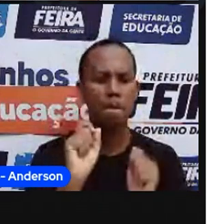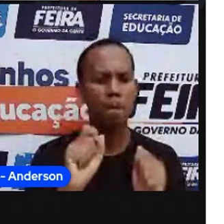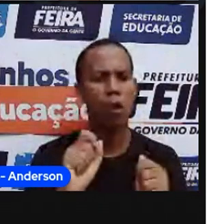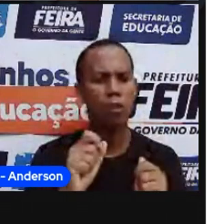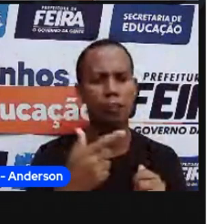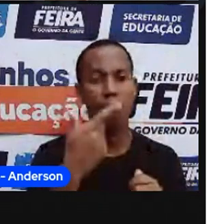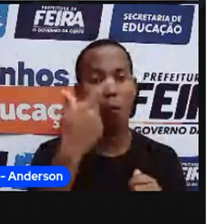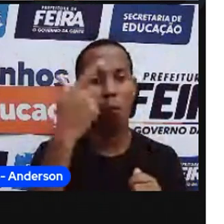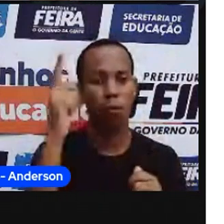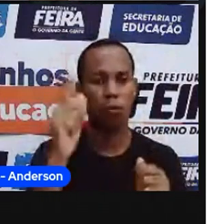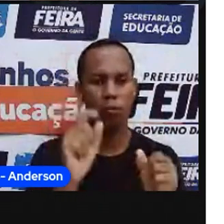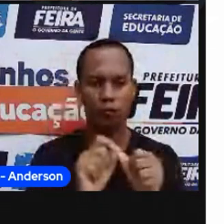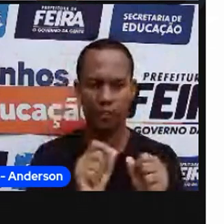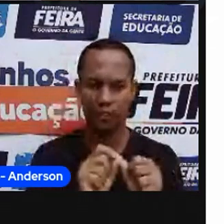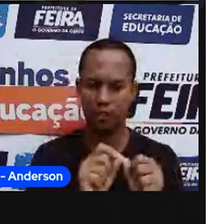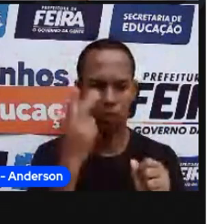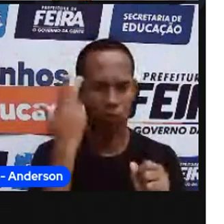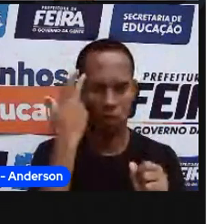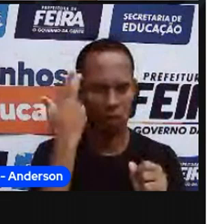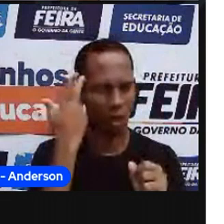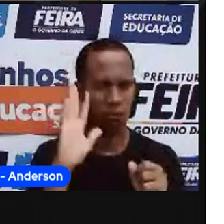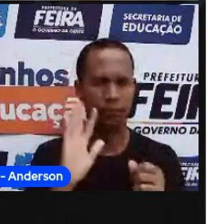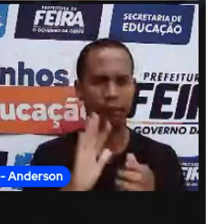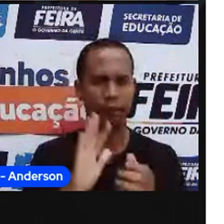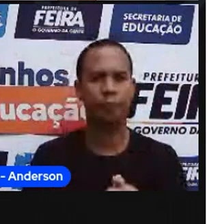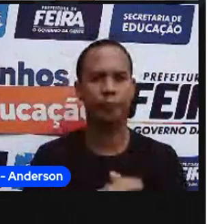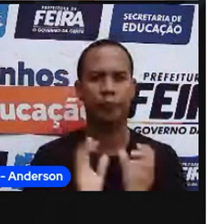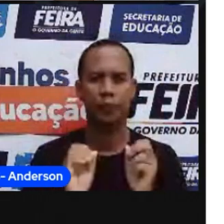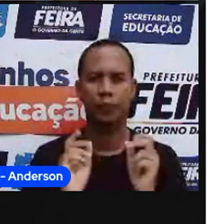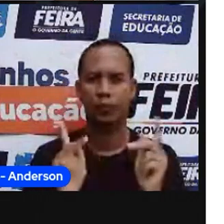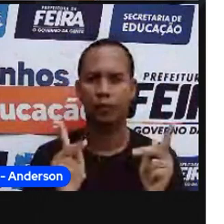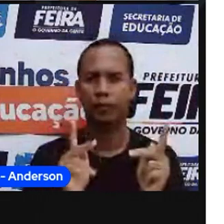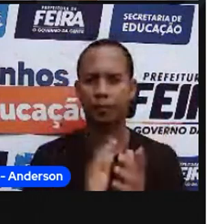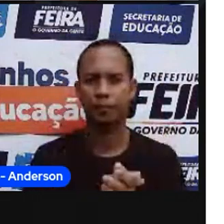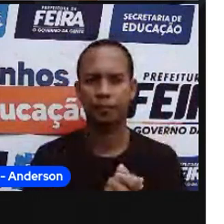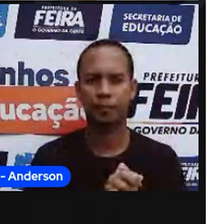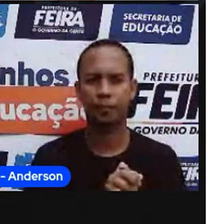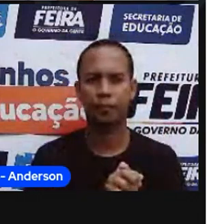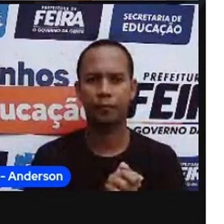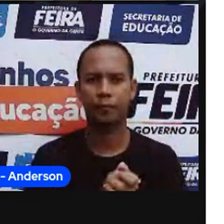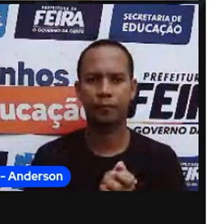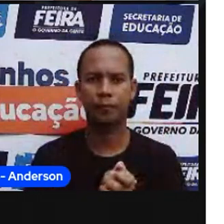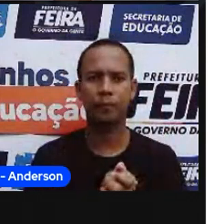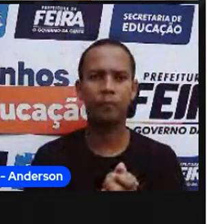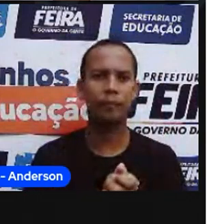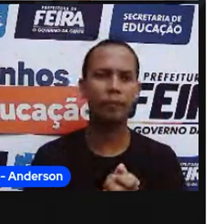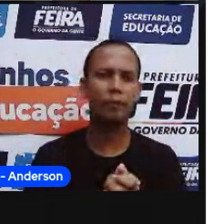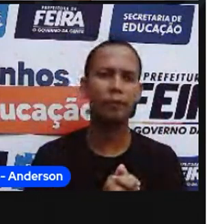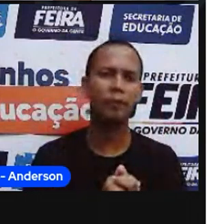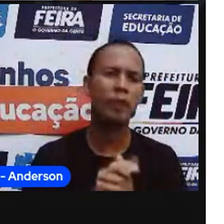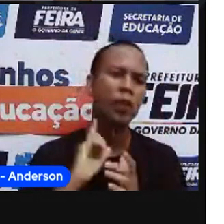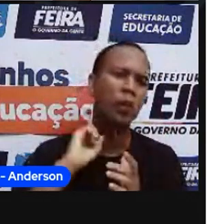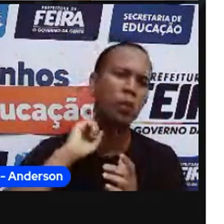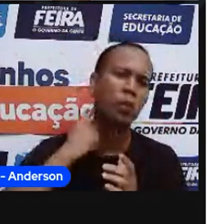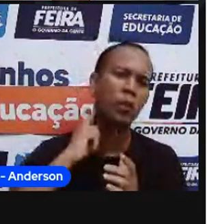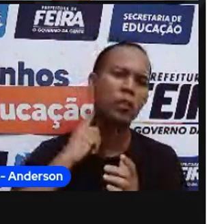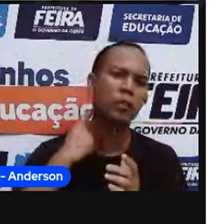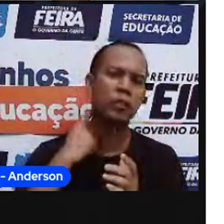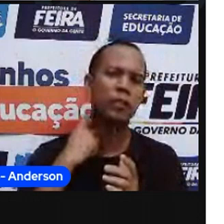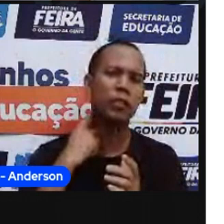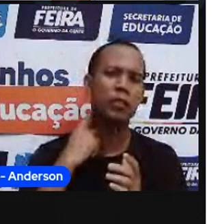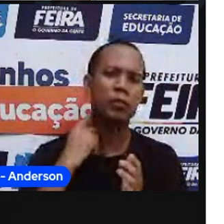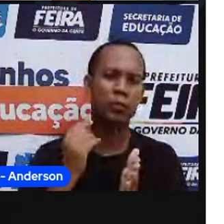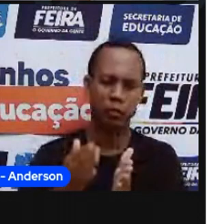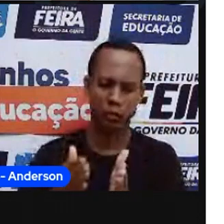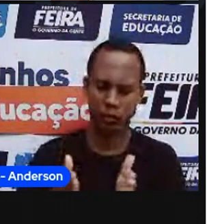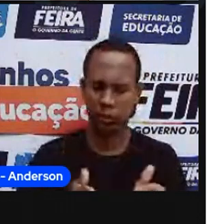se ele vai ser utilizado por vocês ou não, certo? Então, vamos lá. Poluição dos rios e lagoas de